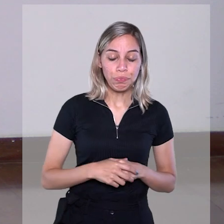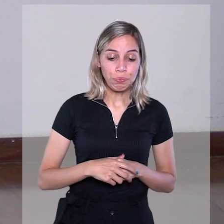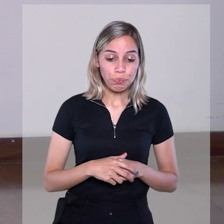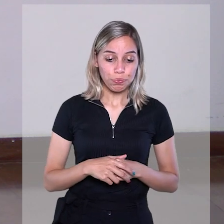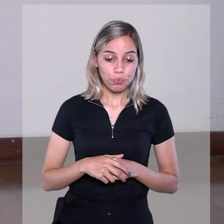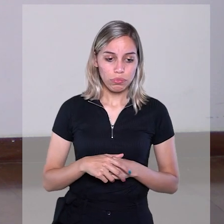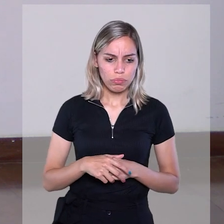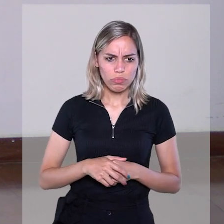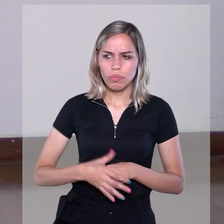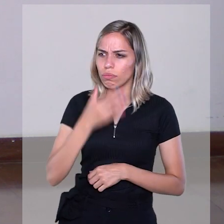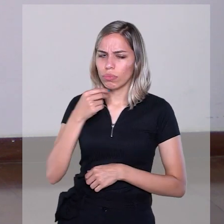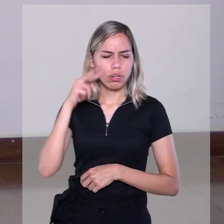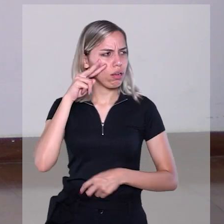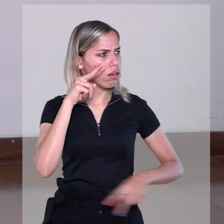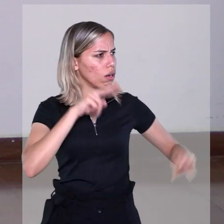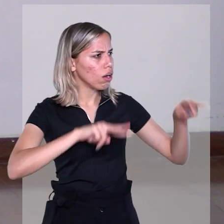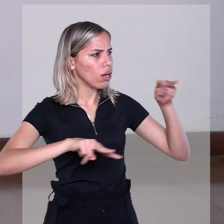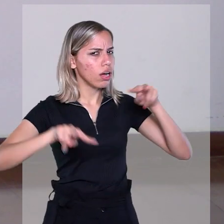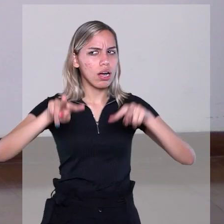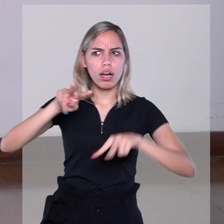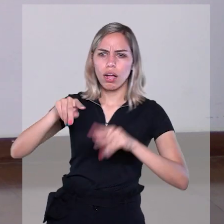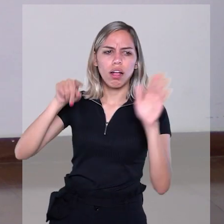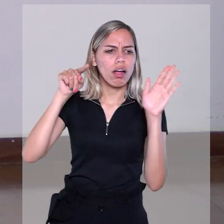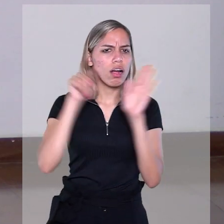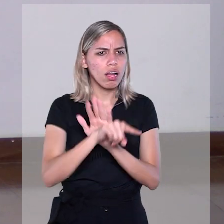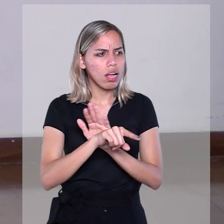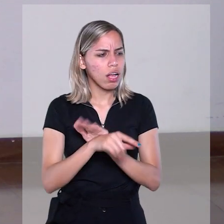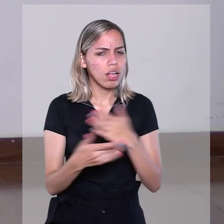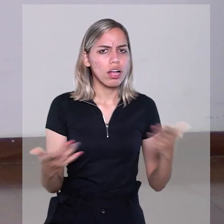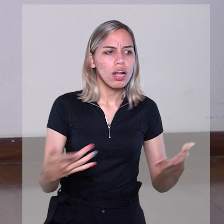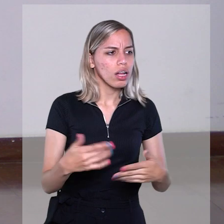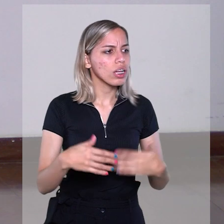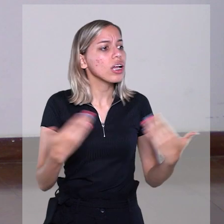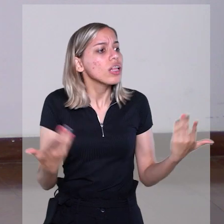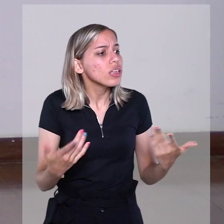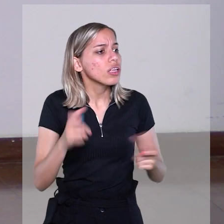intelectualidade carioca, ele pergunta, onde estão os negros?